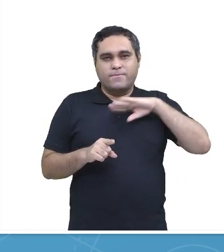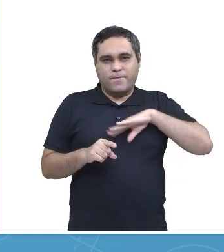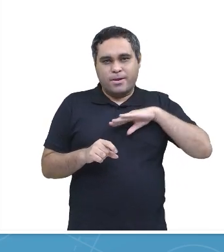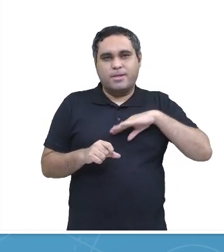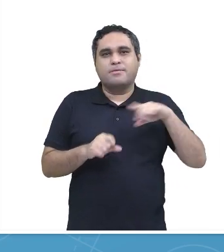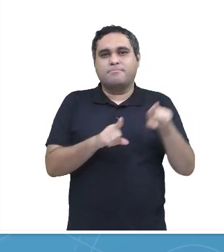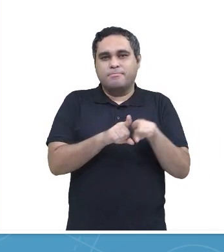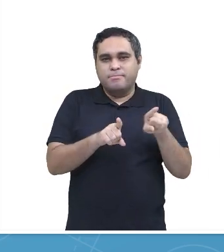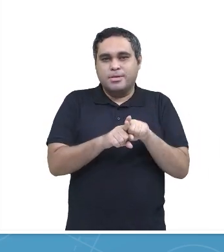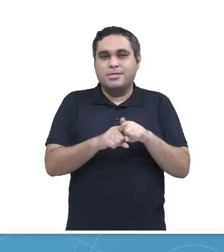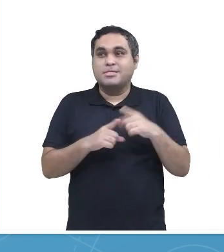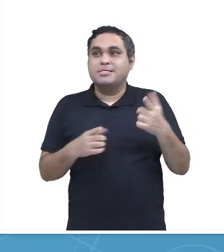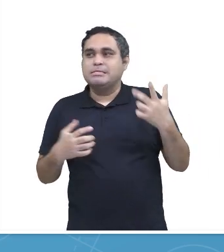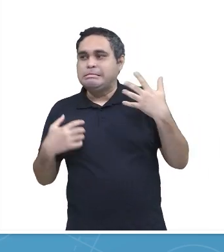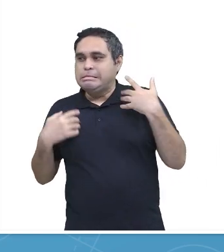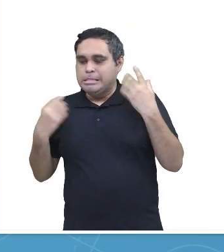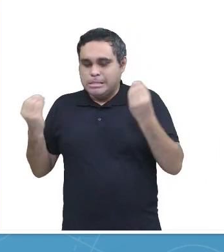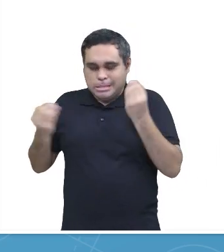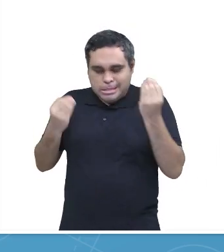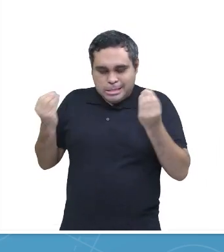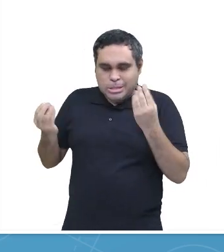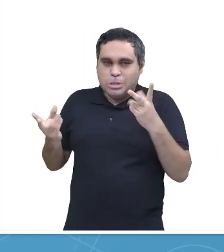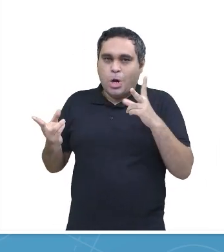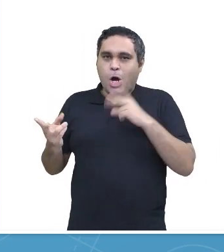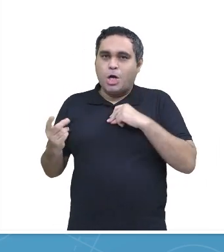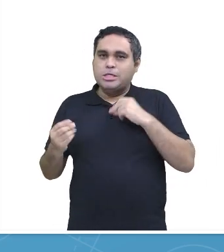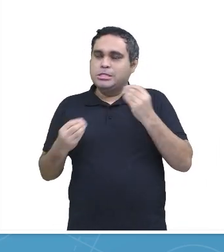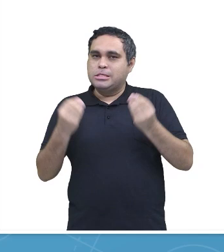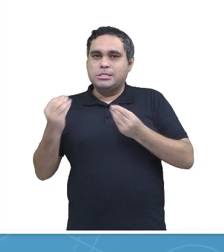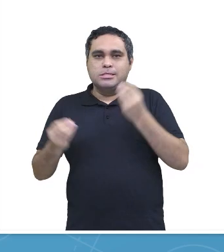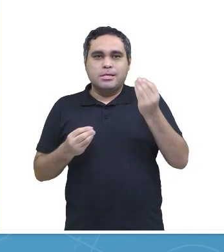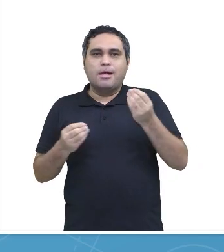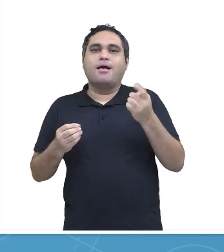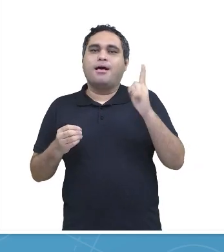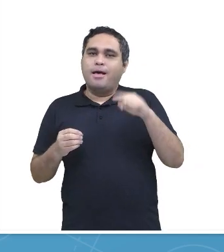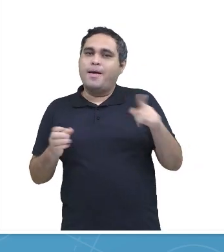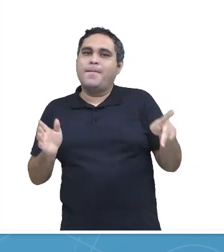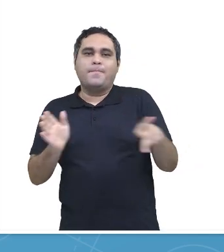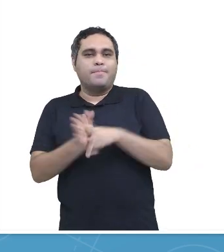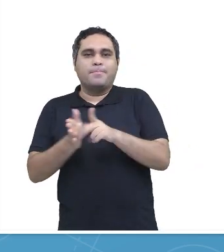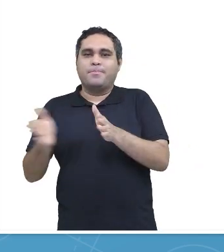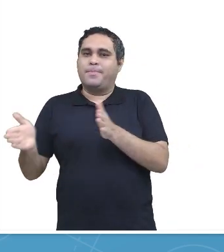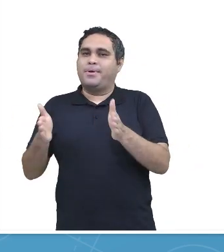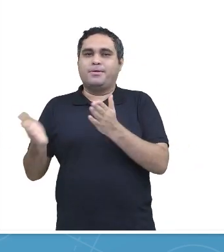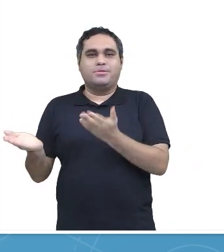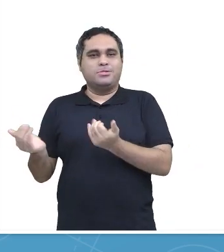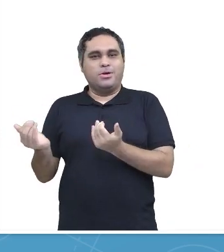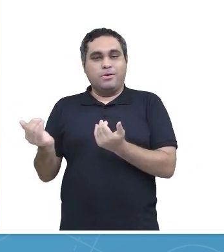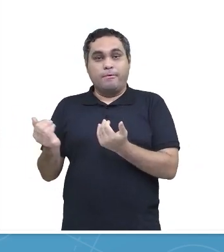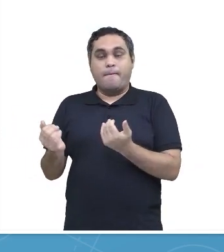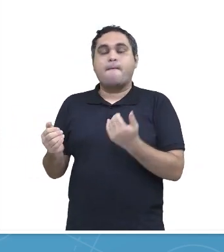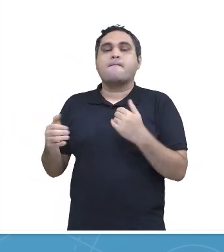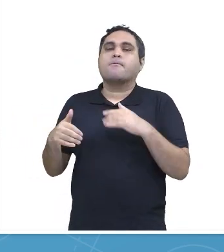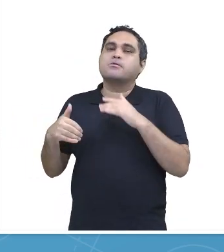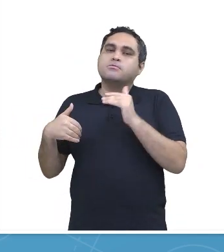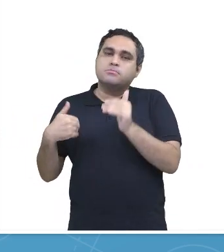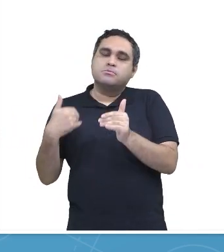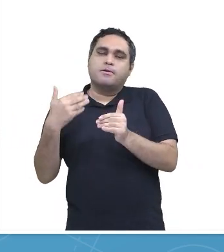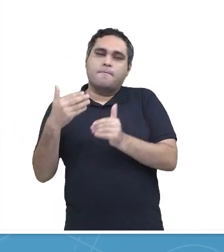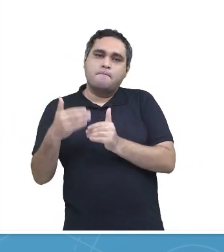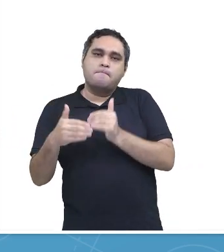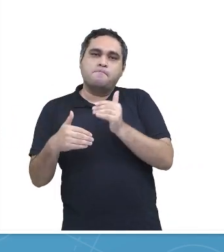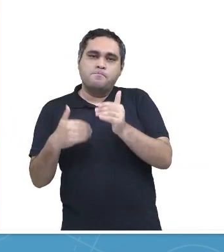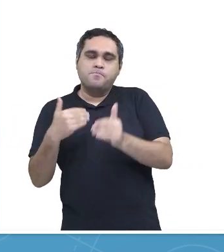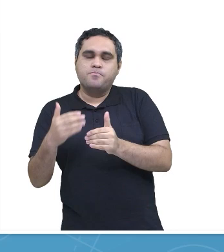como lidar com essa nova fase. Isso faz parte da adolescência. E aí, à medida que a pessoa vai lidando